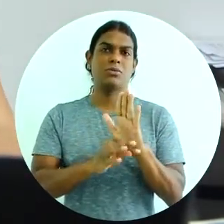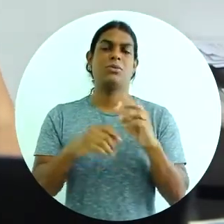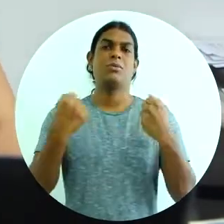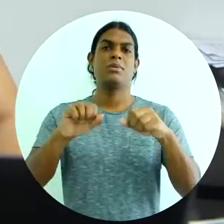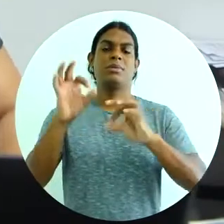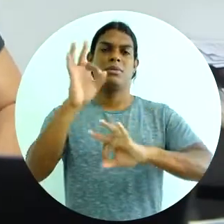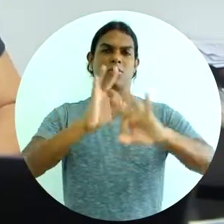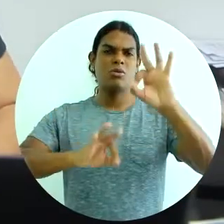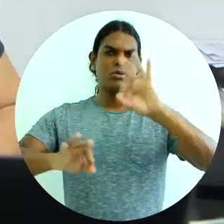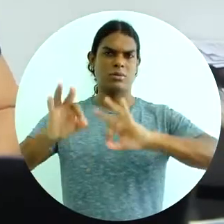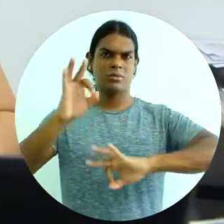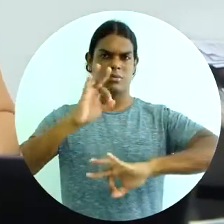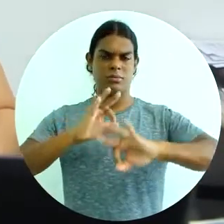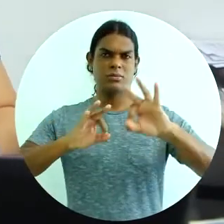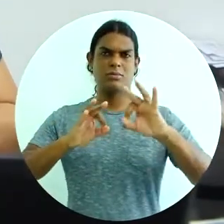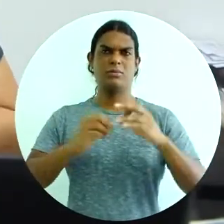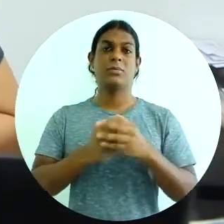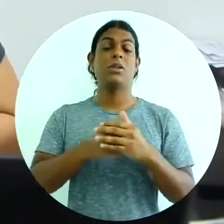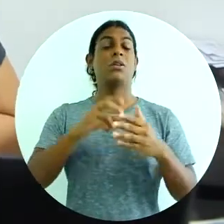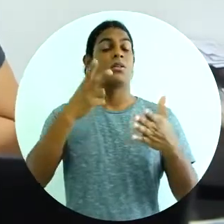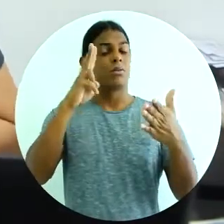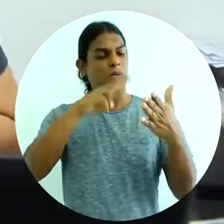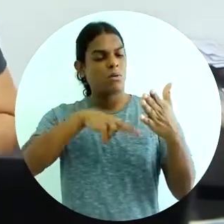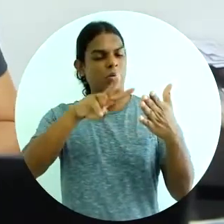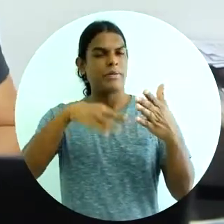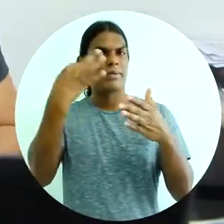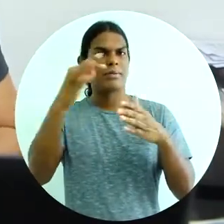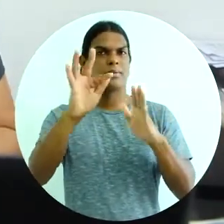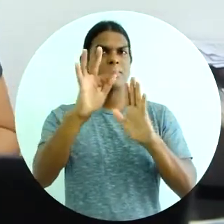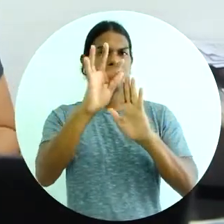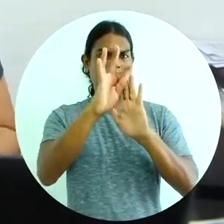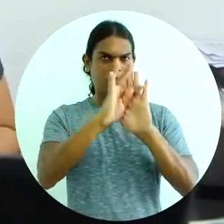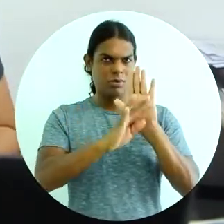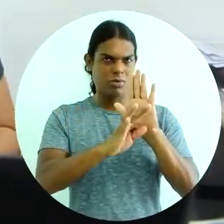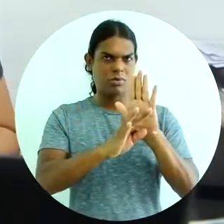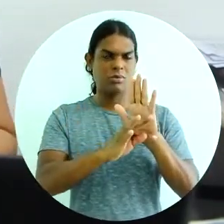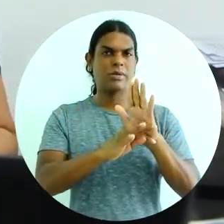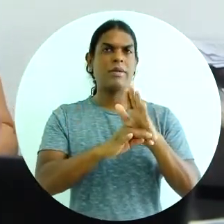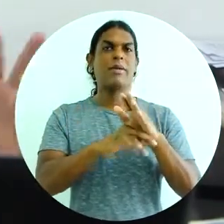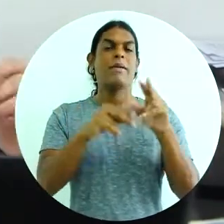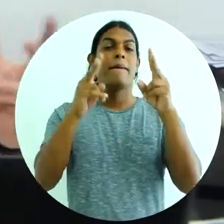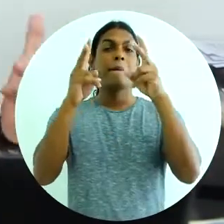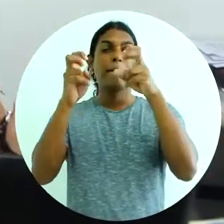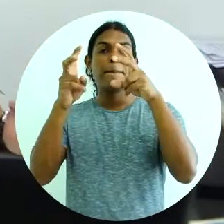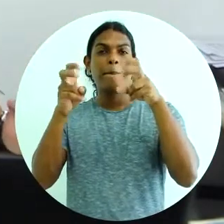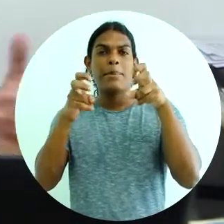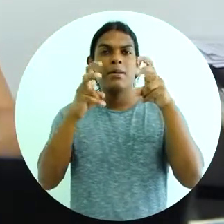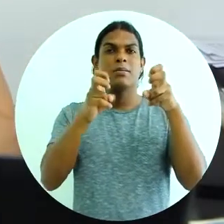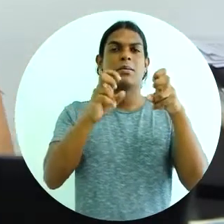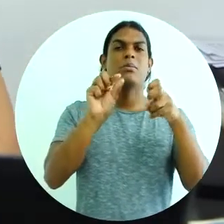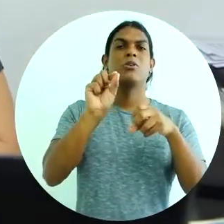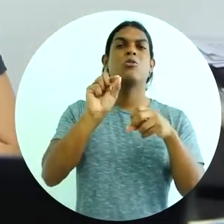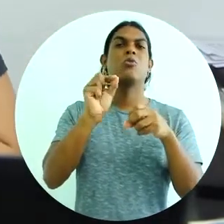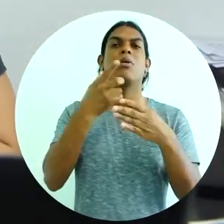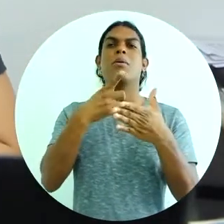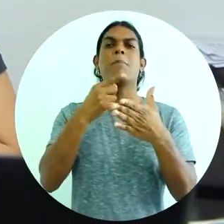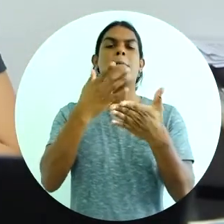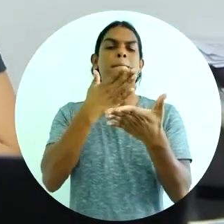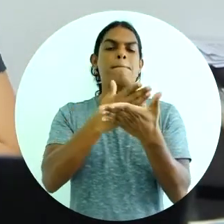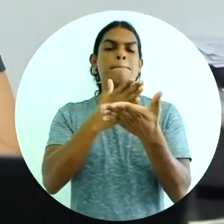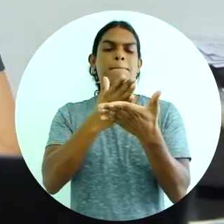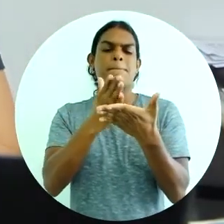né? Então, ao olhar para o texto de vocês, revisarem, perceber os elementos que devem ser corrigidos, né, para que você